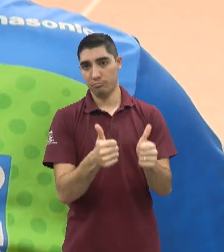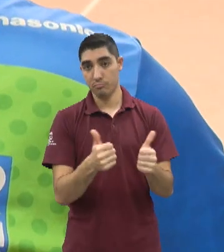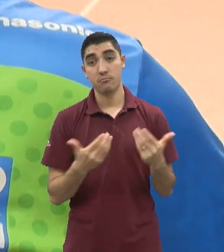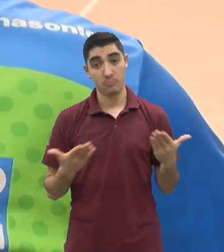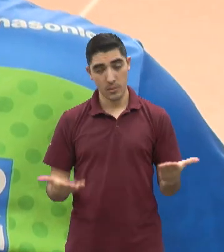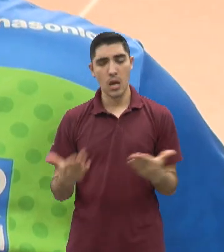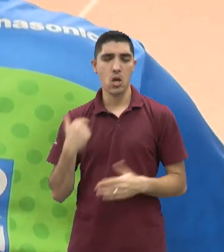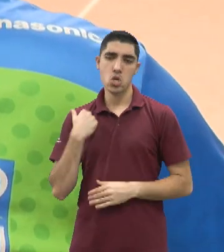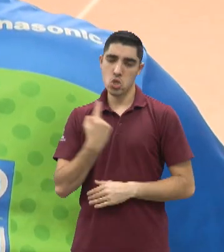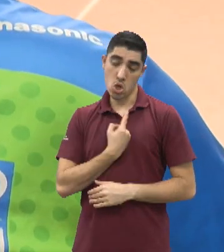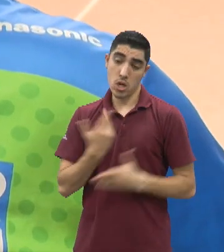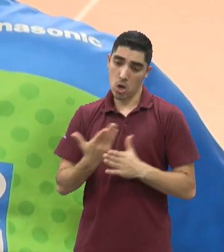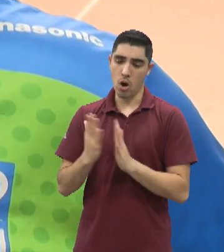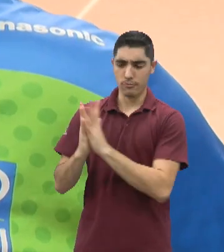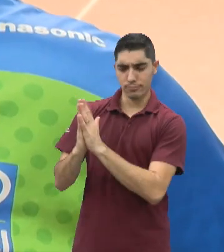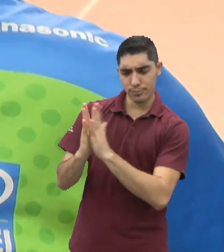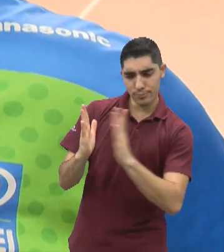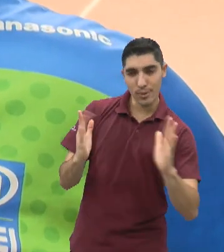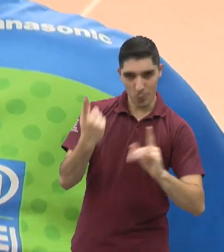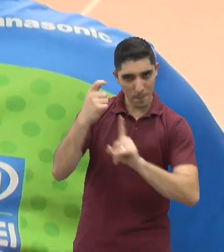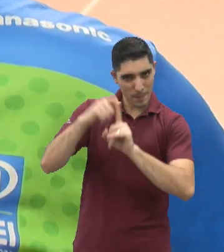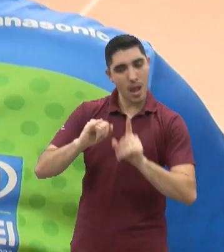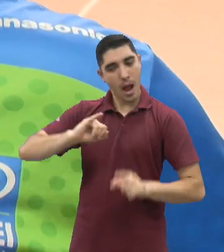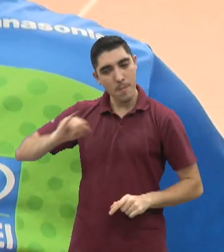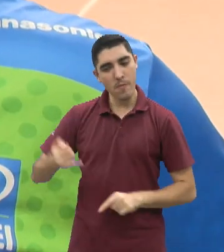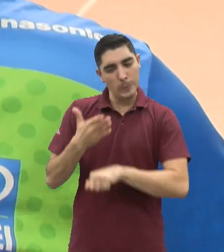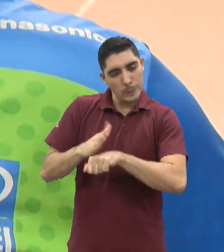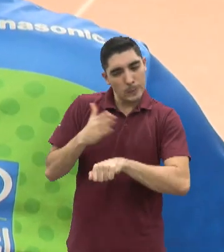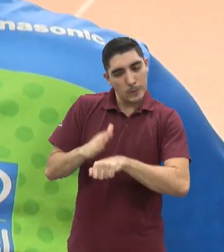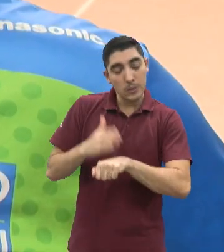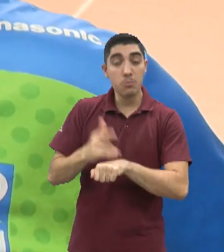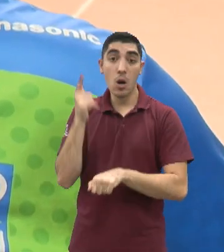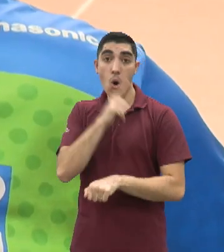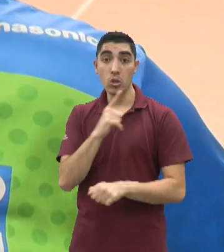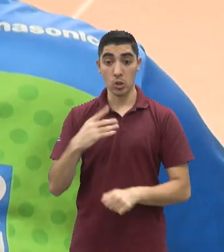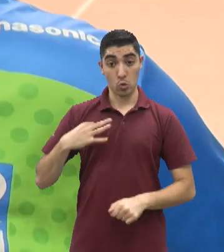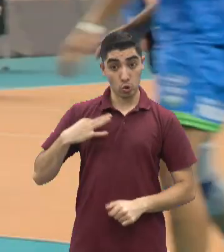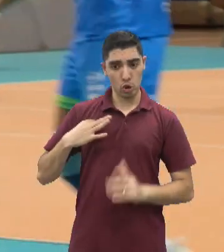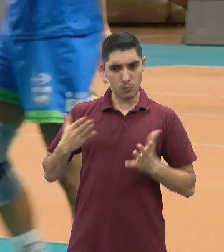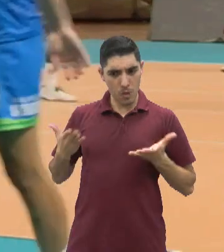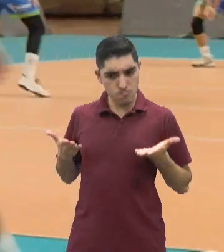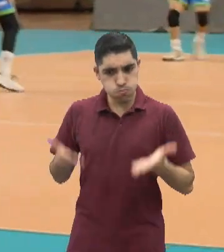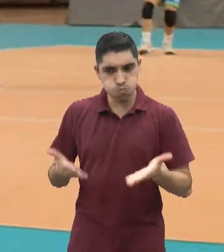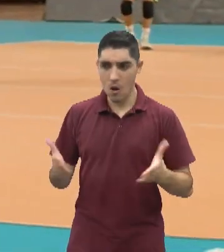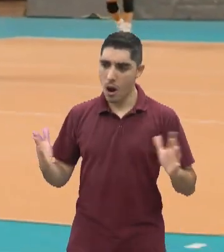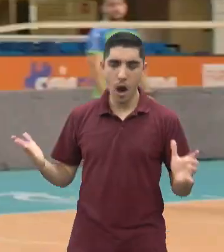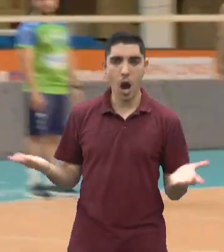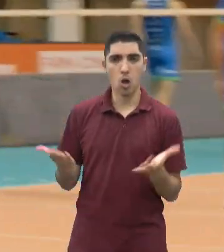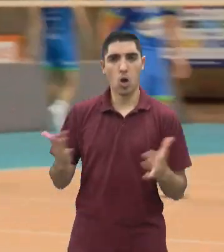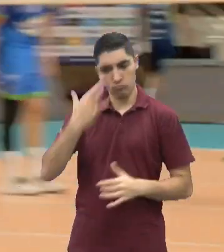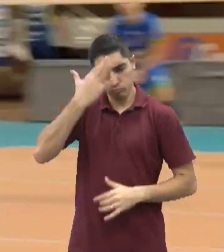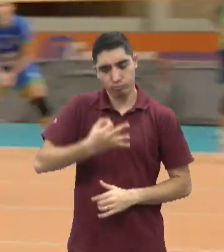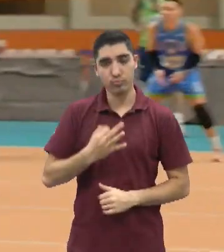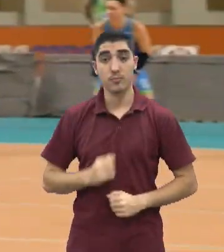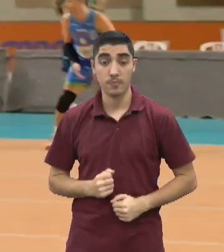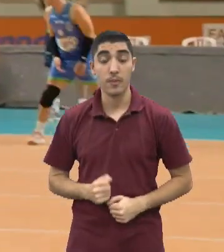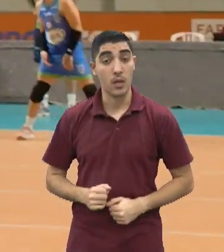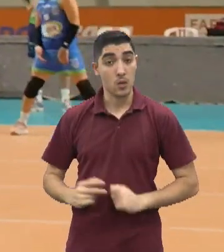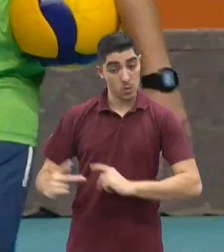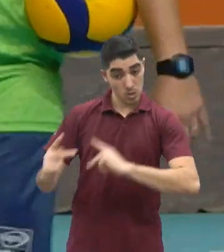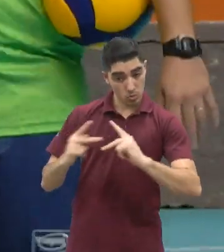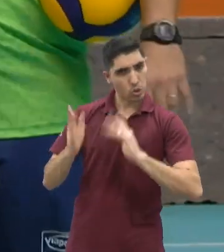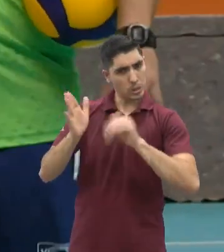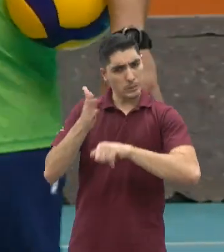bem esse período para que a gente possa chegar com uma equipe mais coesa, principalmente nesse início de Superliga. E além dos trabalhos e das repetições